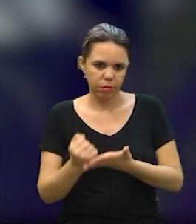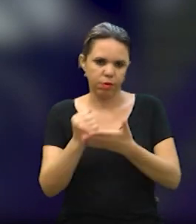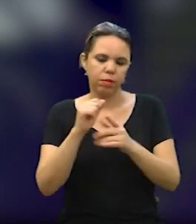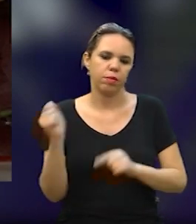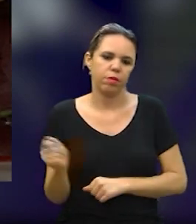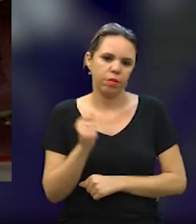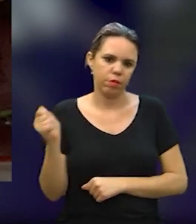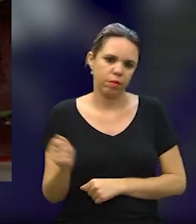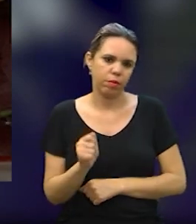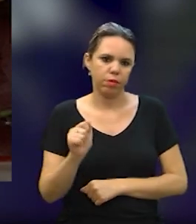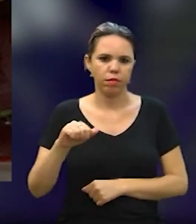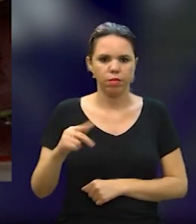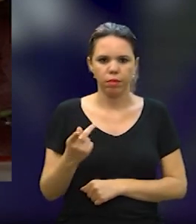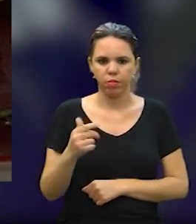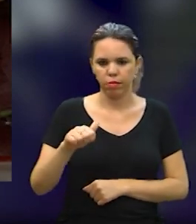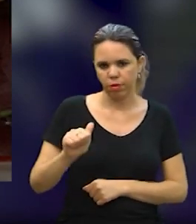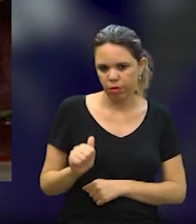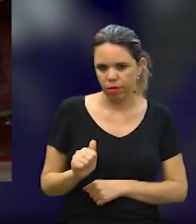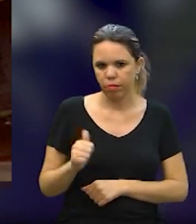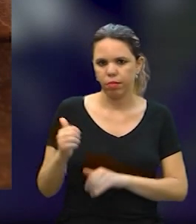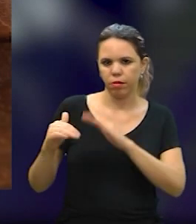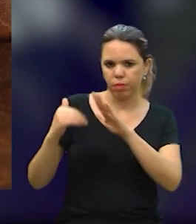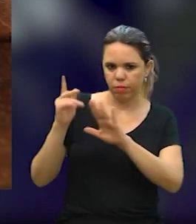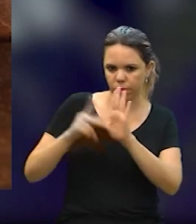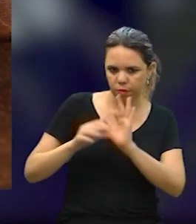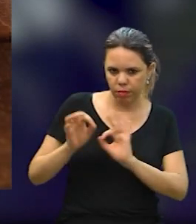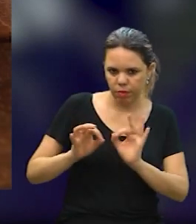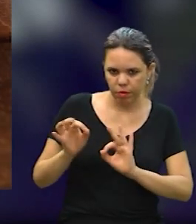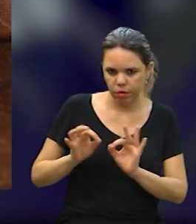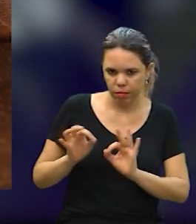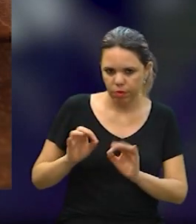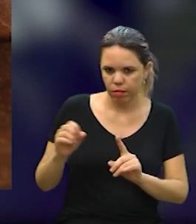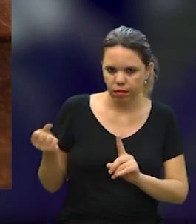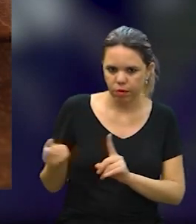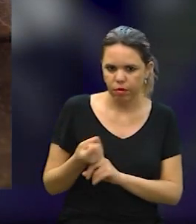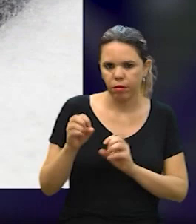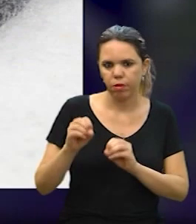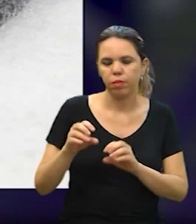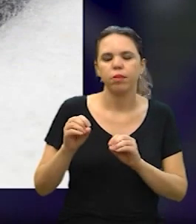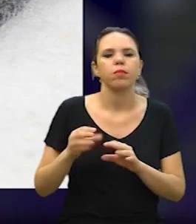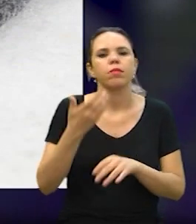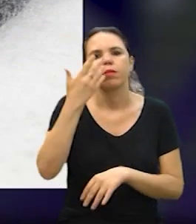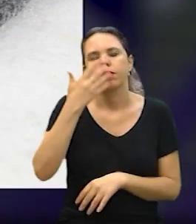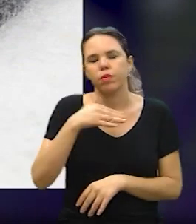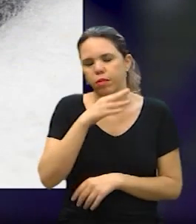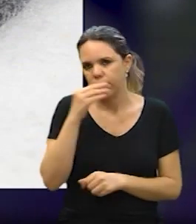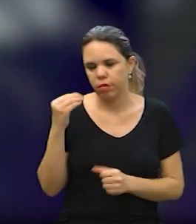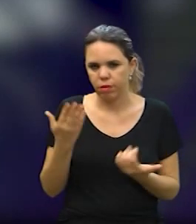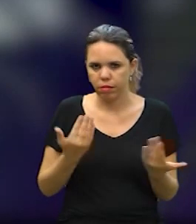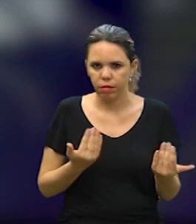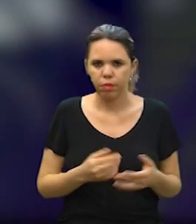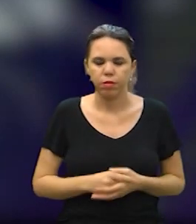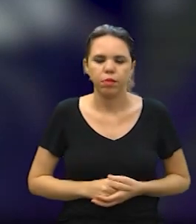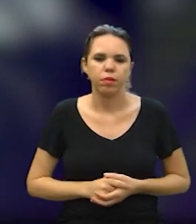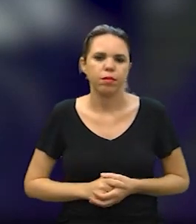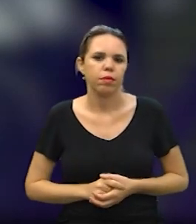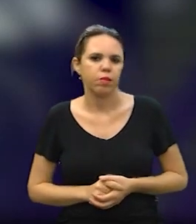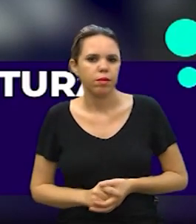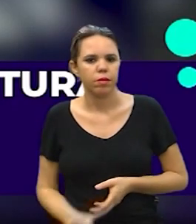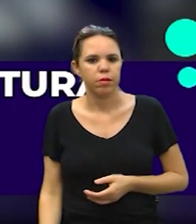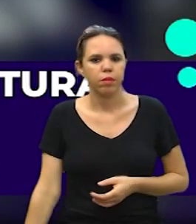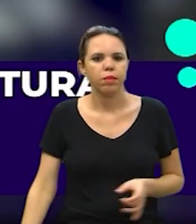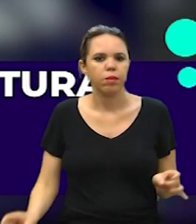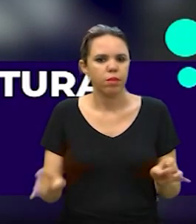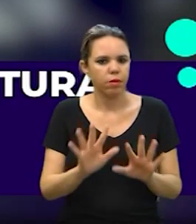realizado para a Associação Anhumas Quero Quero, que desenvolve projetos socioeducacionais para crianças e jovens na